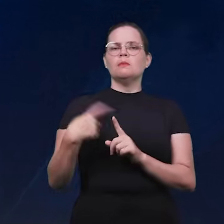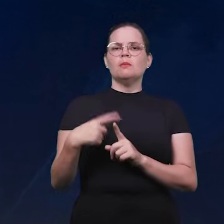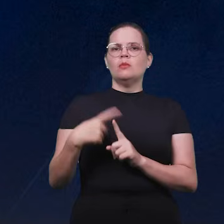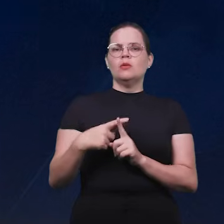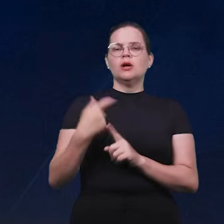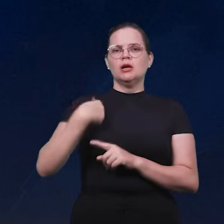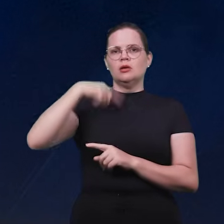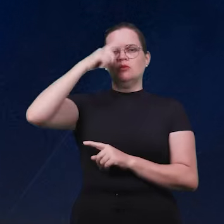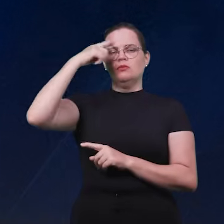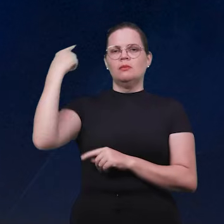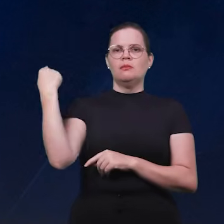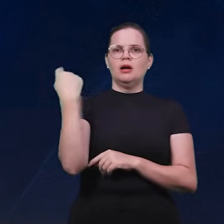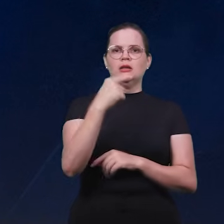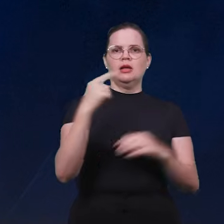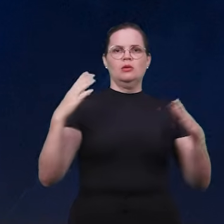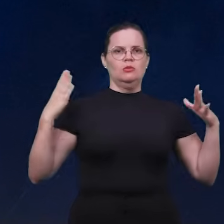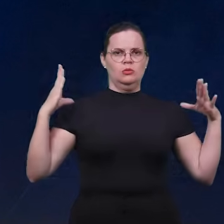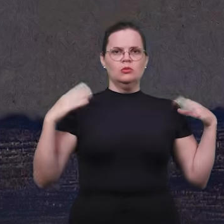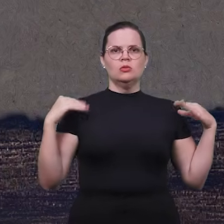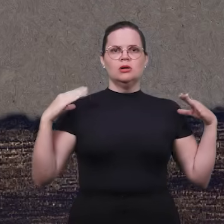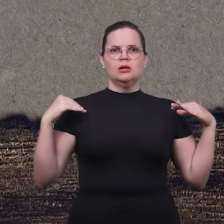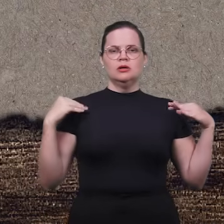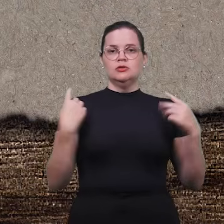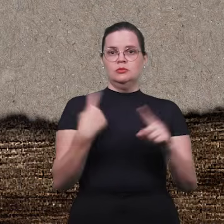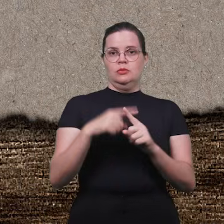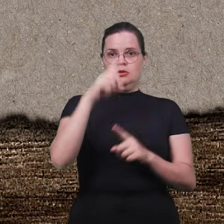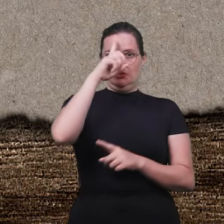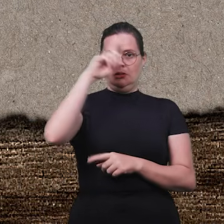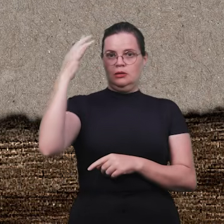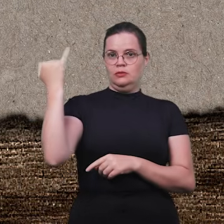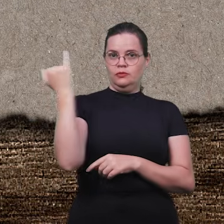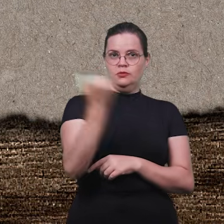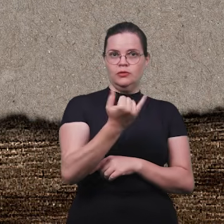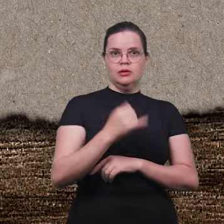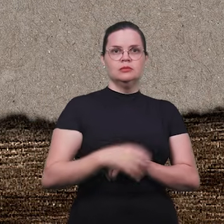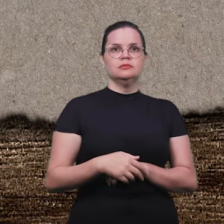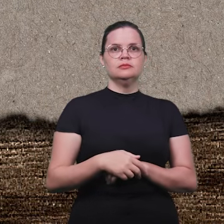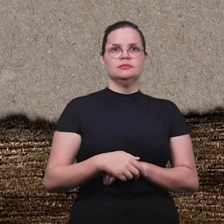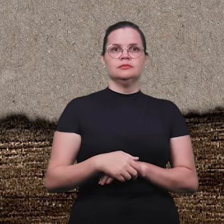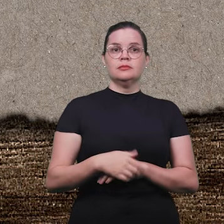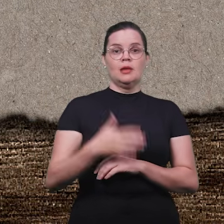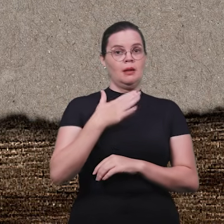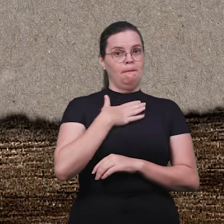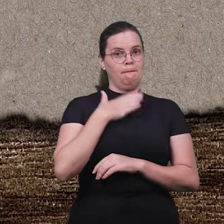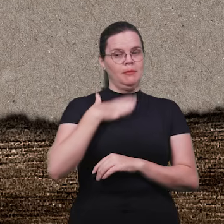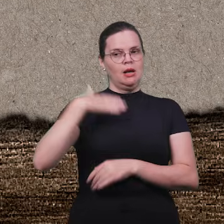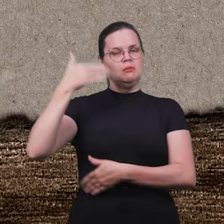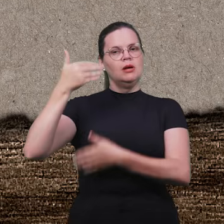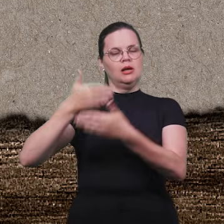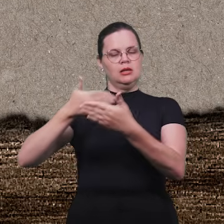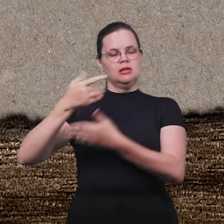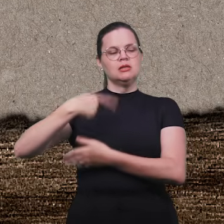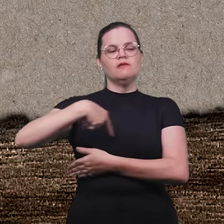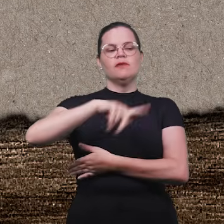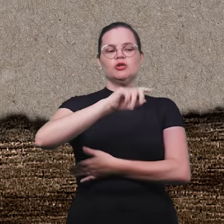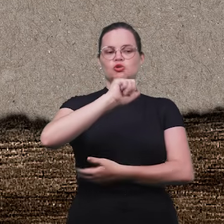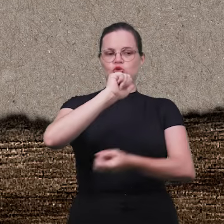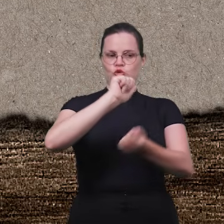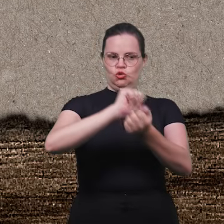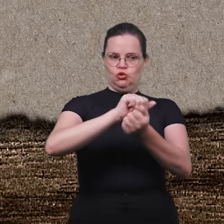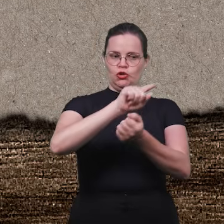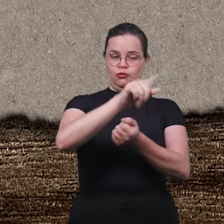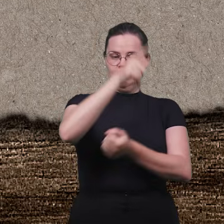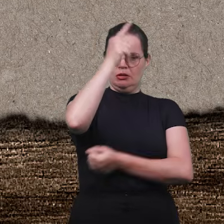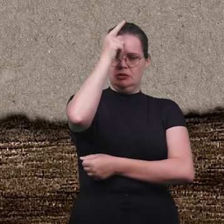eles por meio do seu anjo, quando Deus disse assim: irá minha presença contigo para